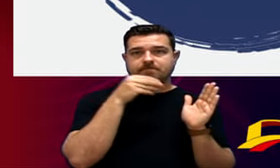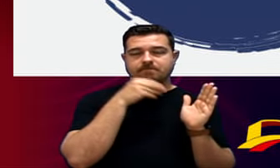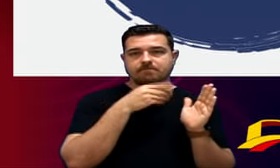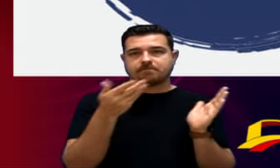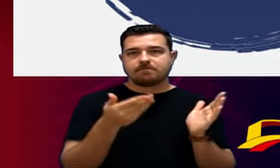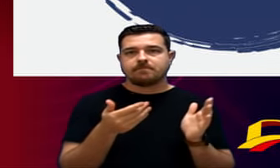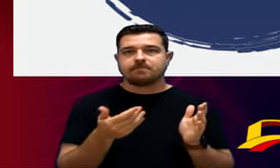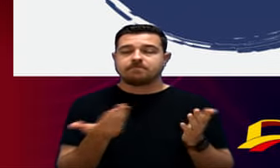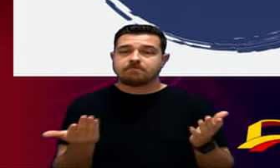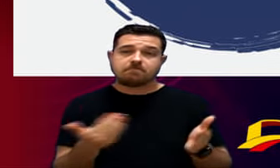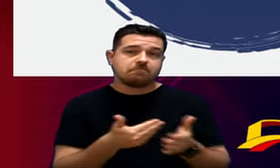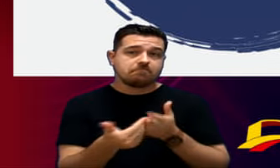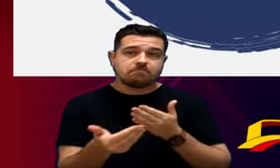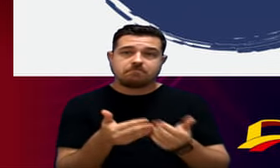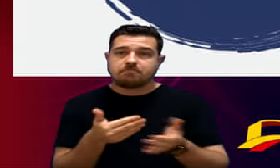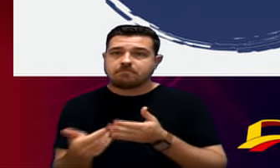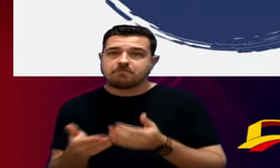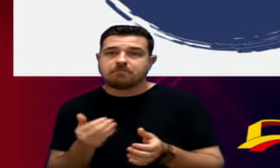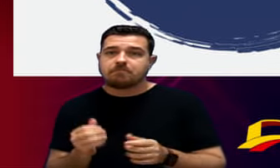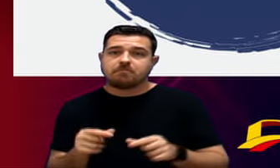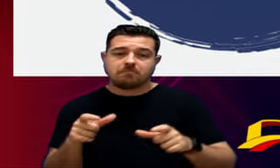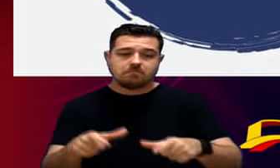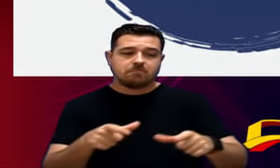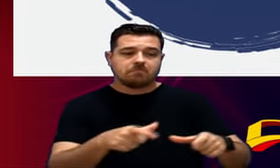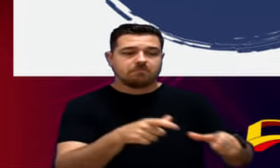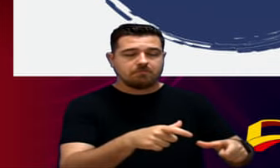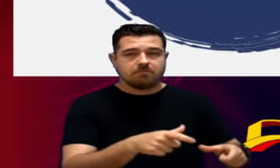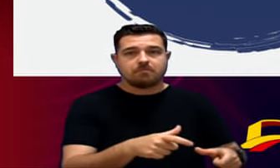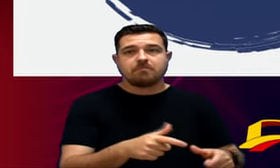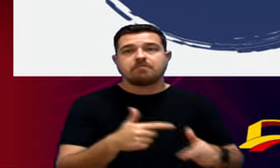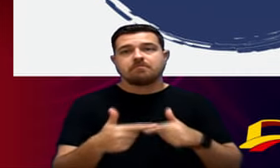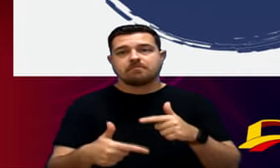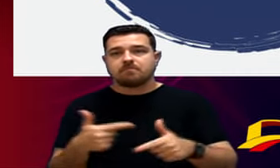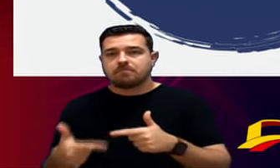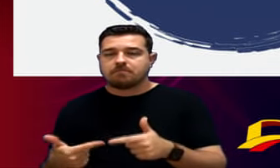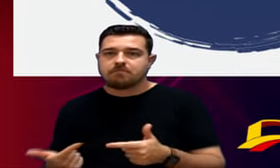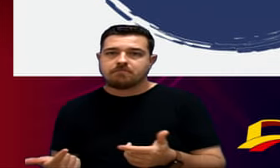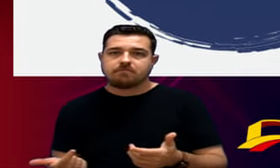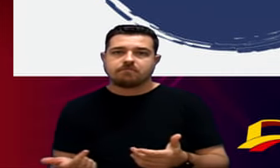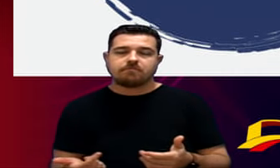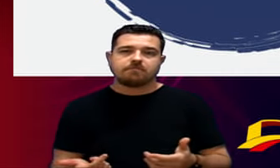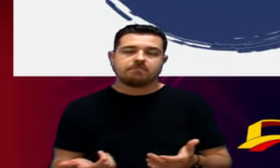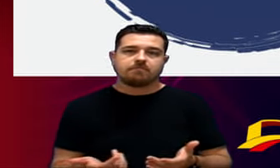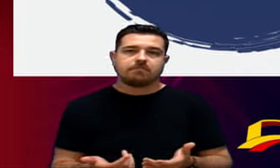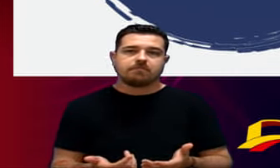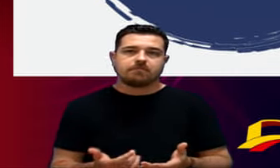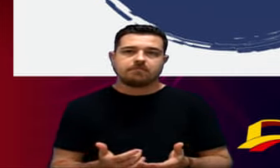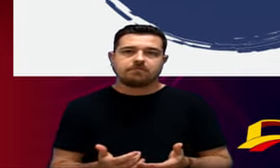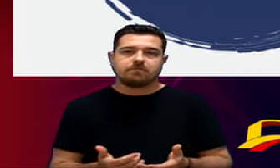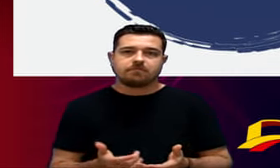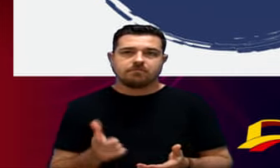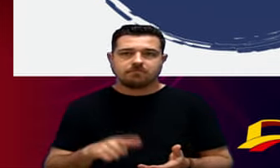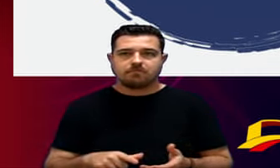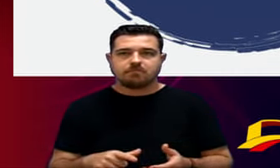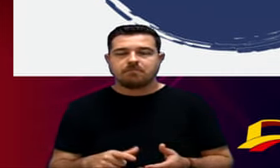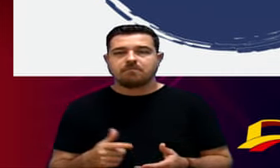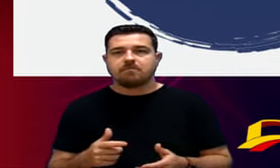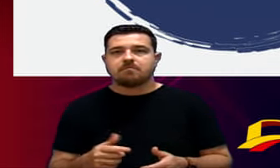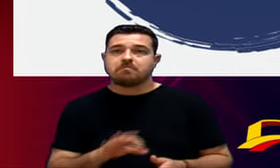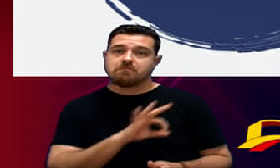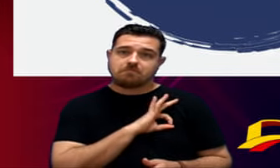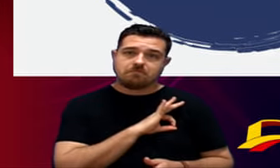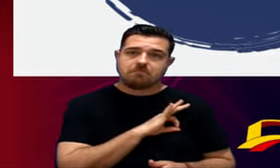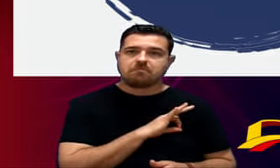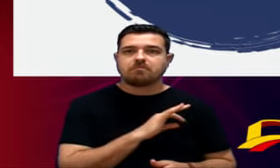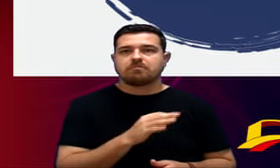independentemente do né da área que eh independentemente aí da da da entidade seja Polícia